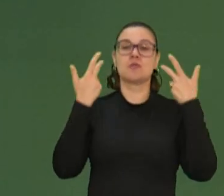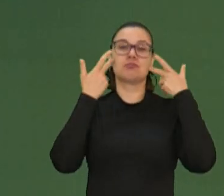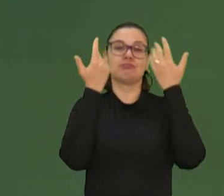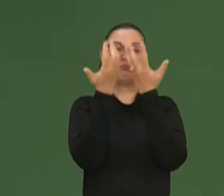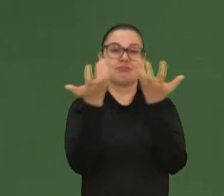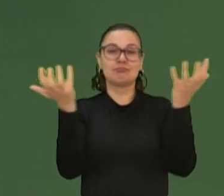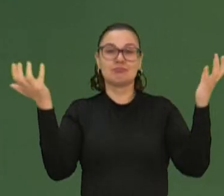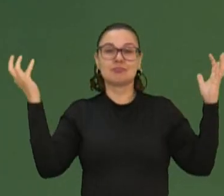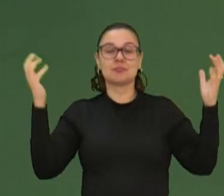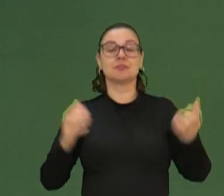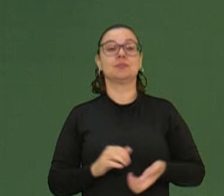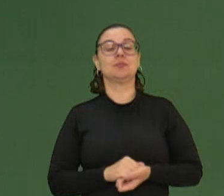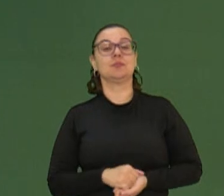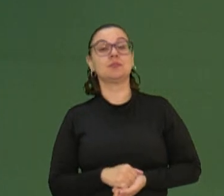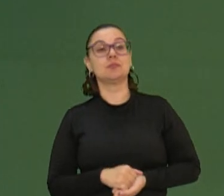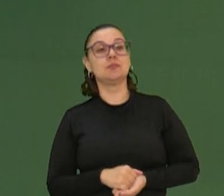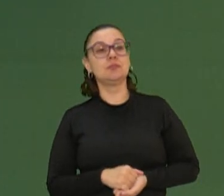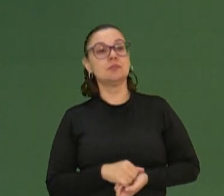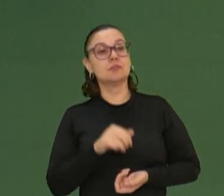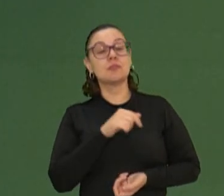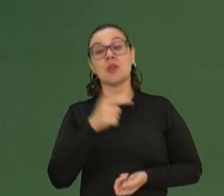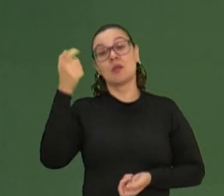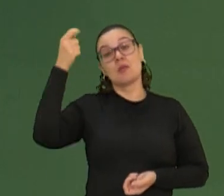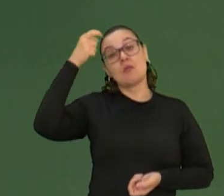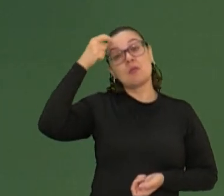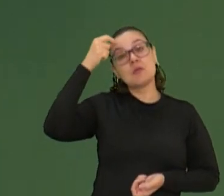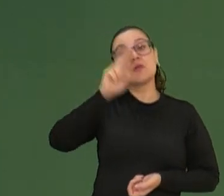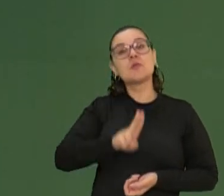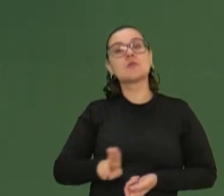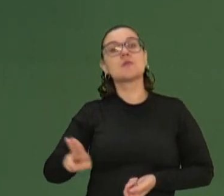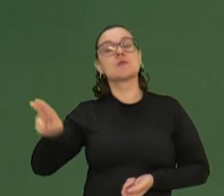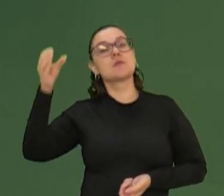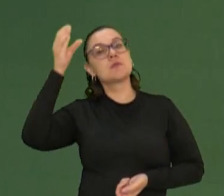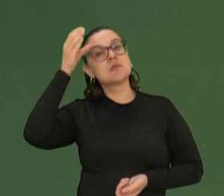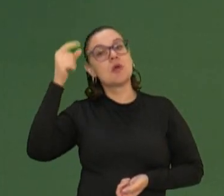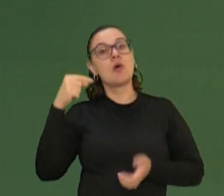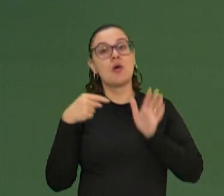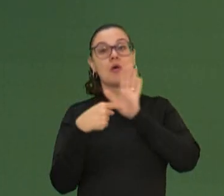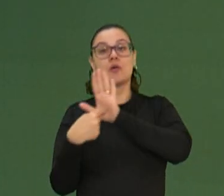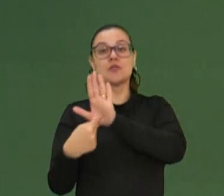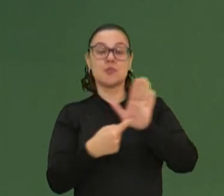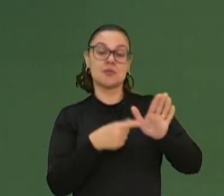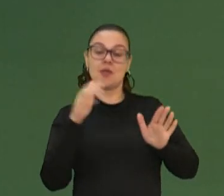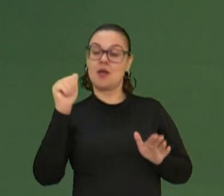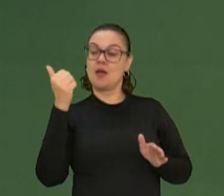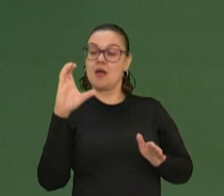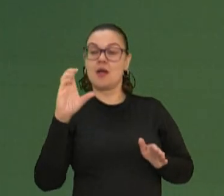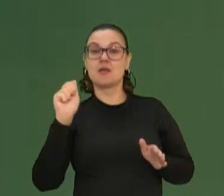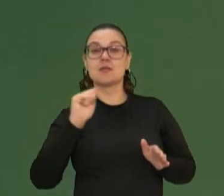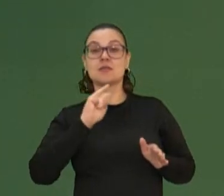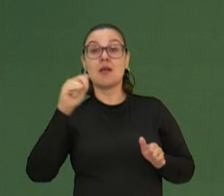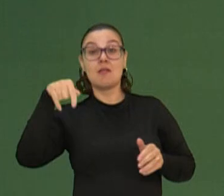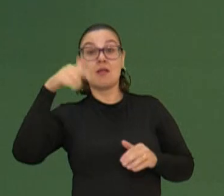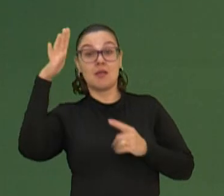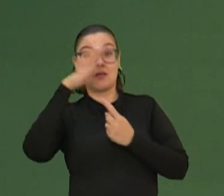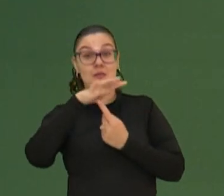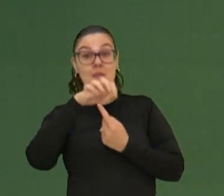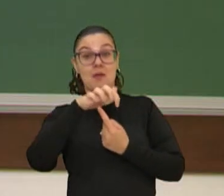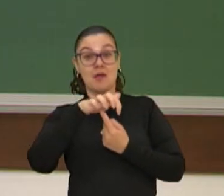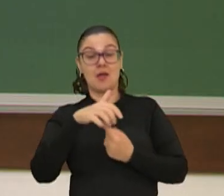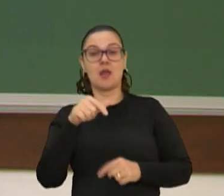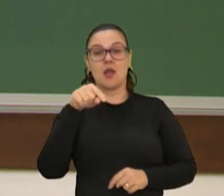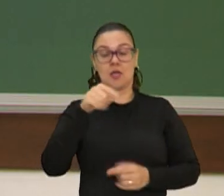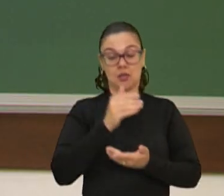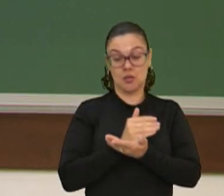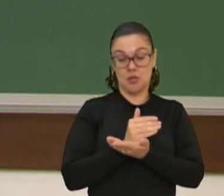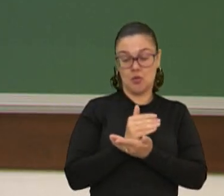naturais. Uma maneira muito inteligente na hora do uso. Eu mostrei o açaizeiro no começo, né? Aqui no Paraná,